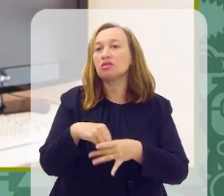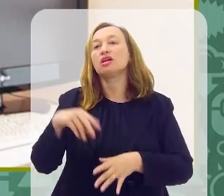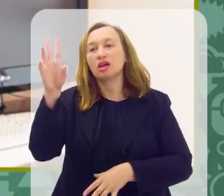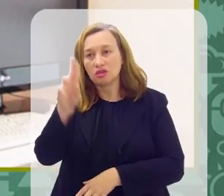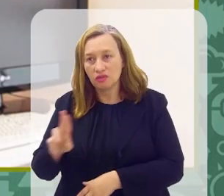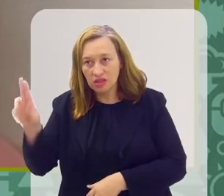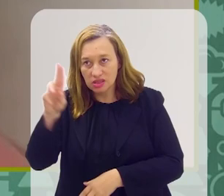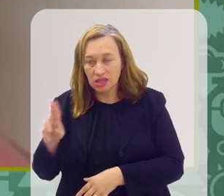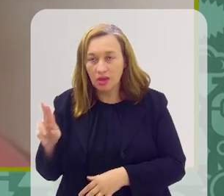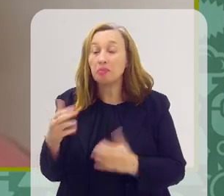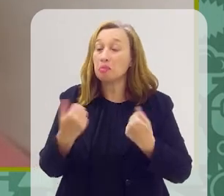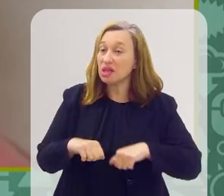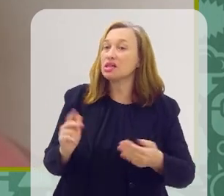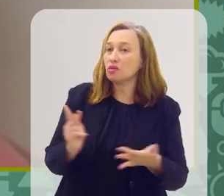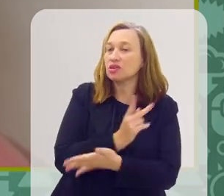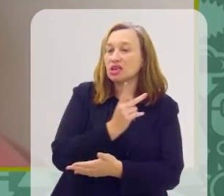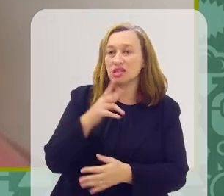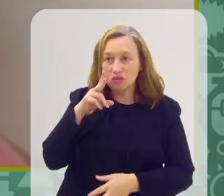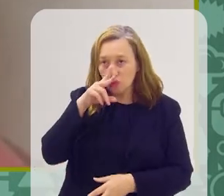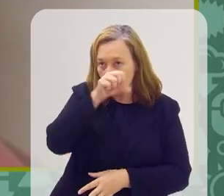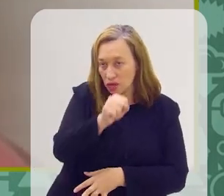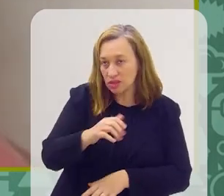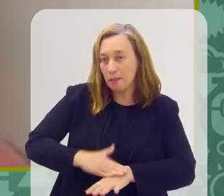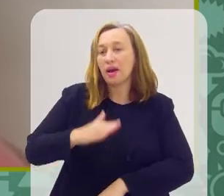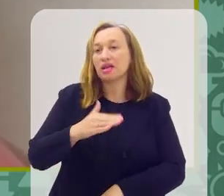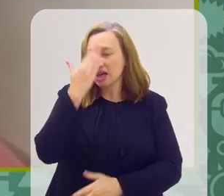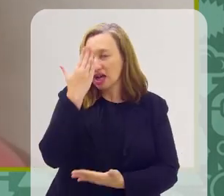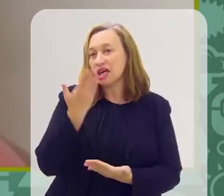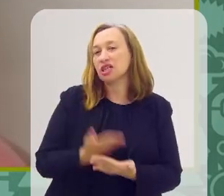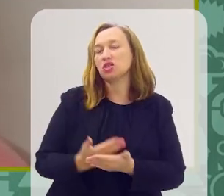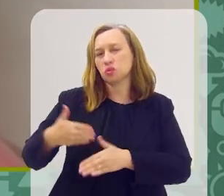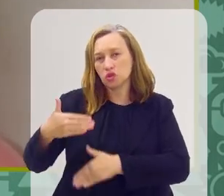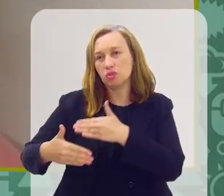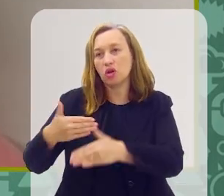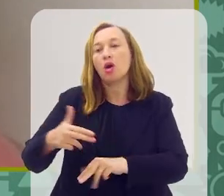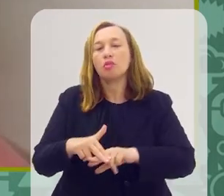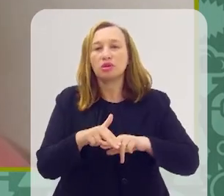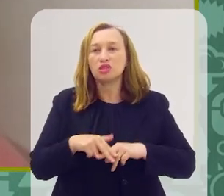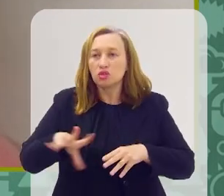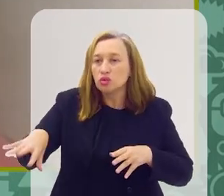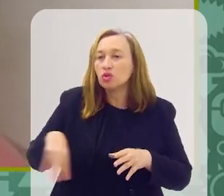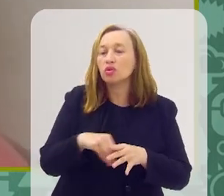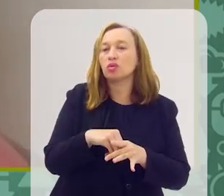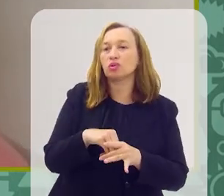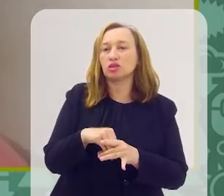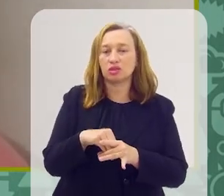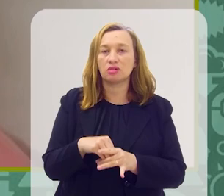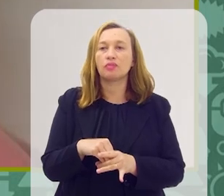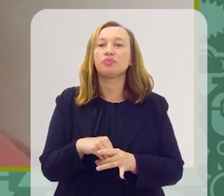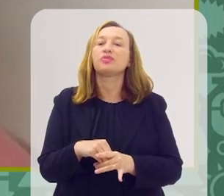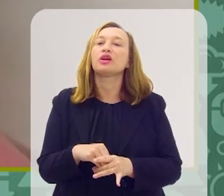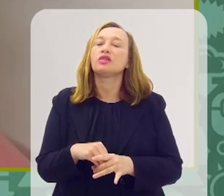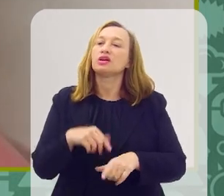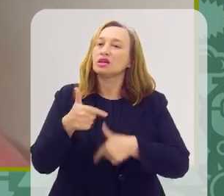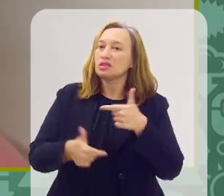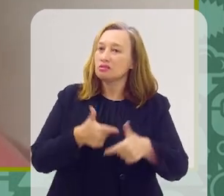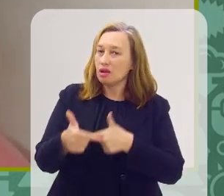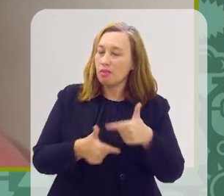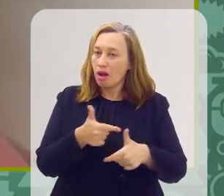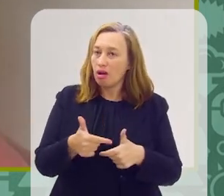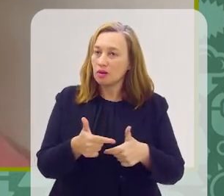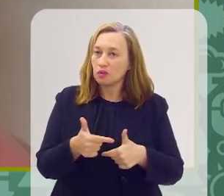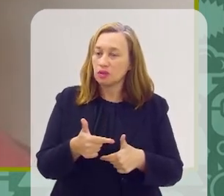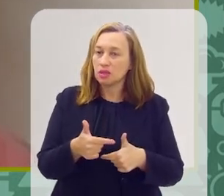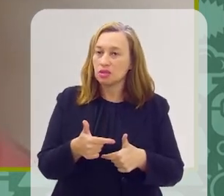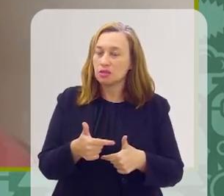das universidades, isso precisa acontecer com mais força. Eu acredito muito nesse processo, por isso que eu estou envolvido nisso e fazendo esse